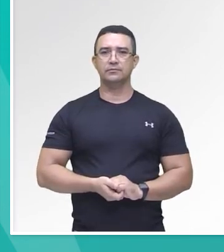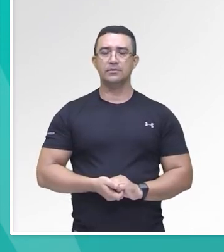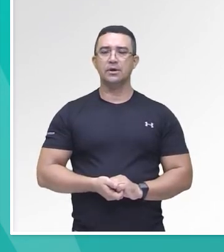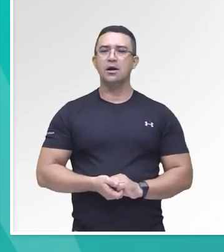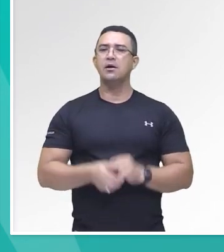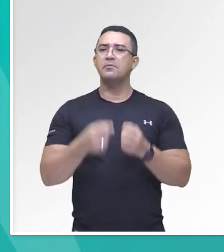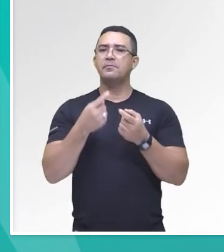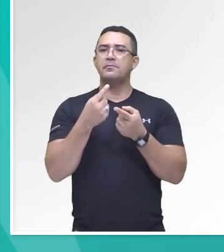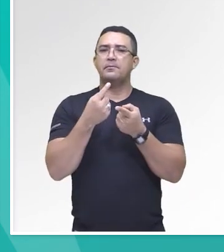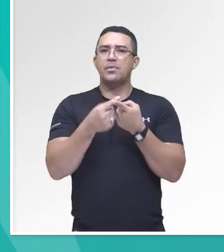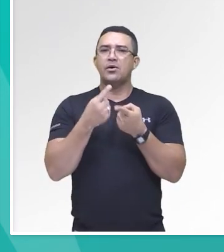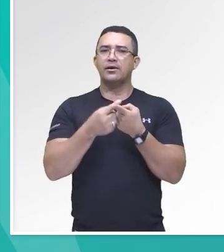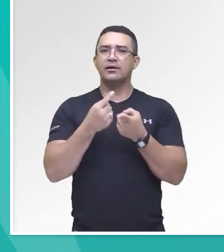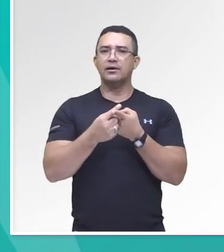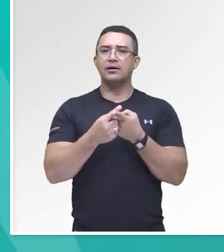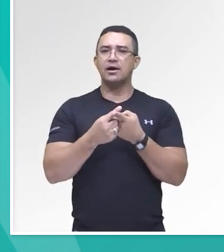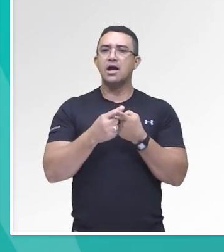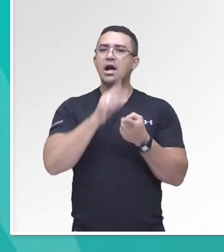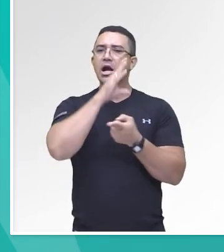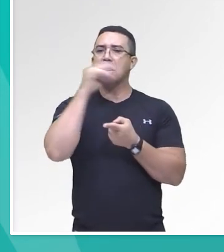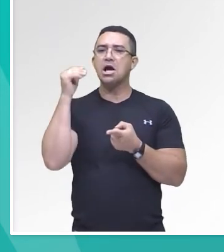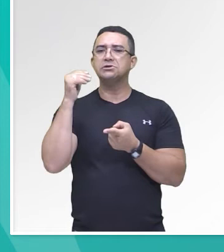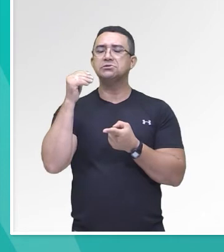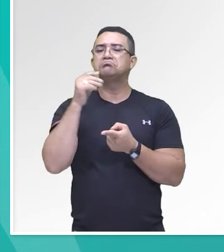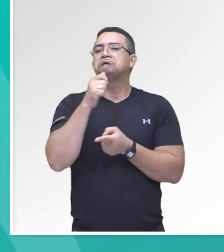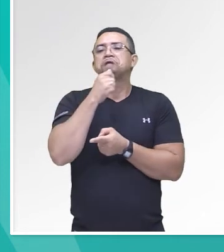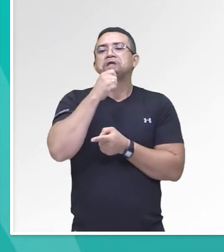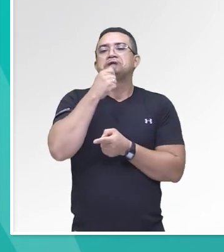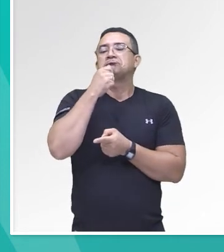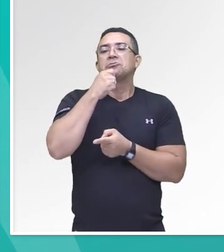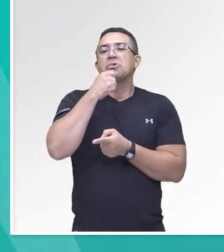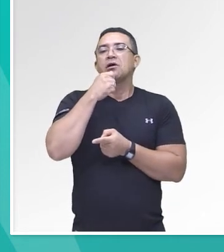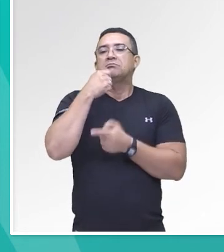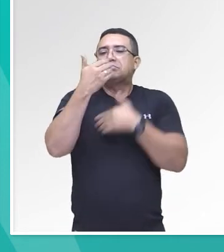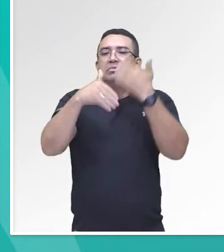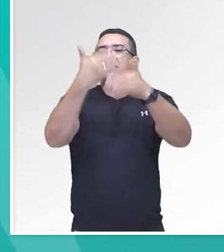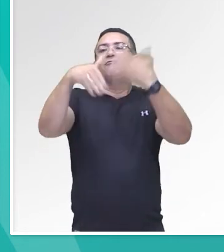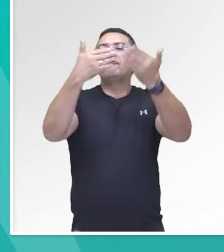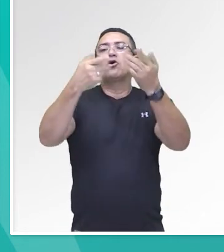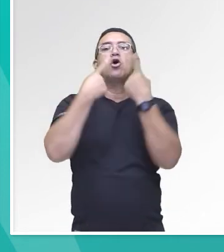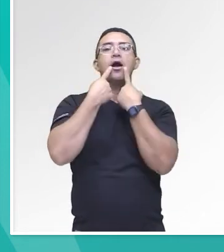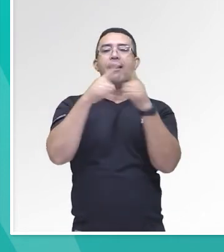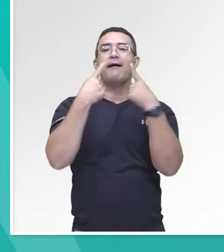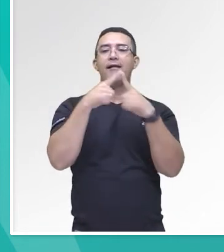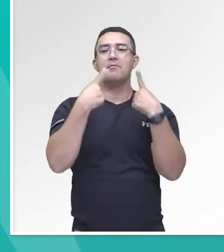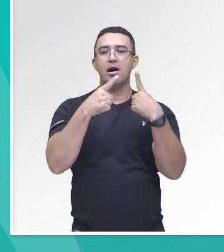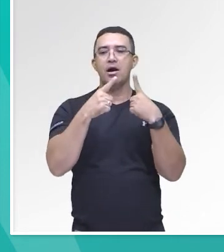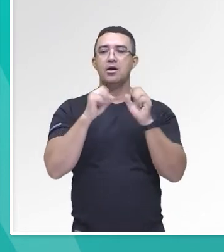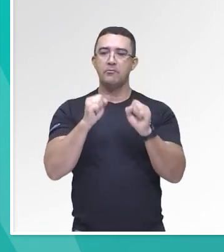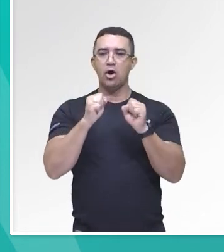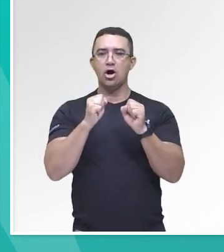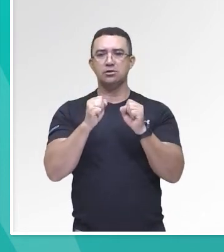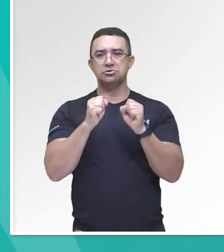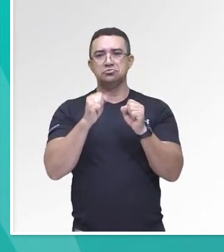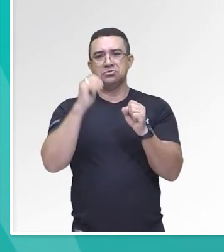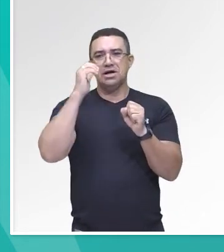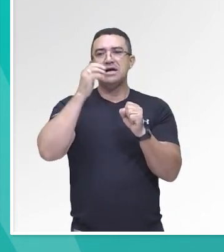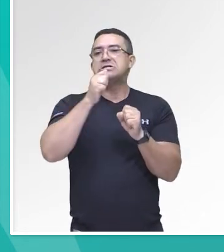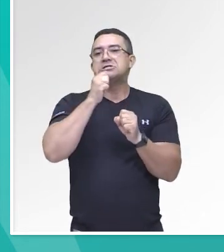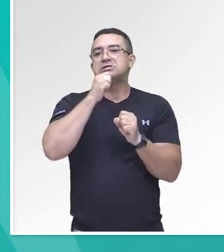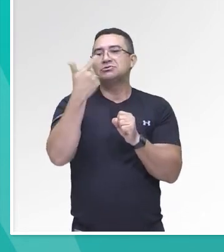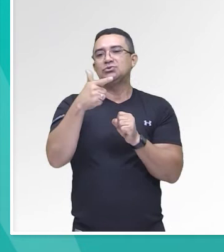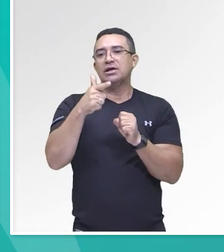Isso porque eles não desenvolveram o senso crítico que possibilita uma escolha